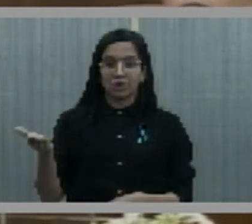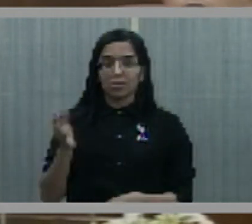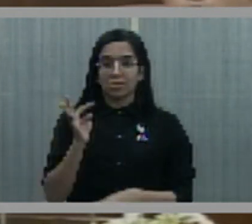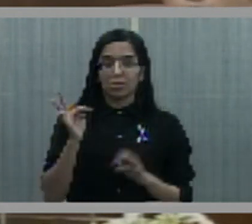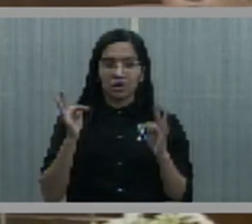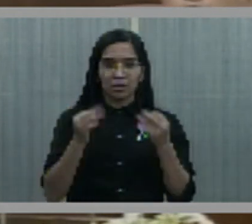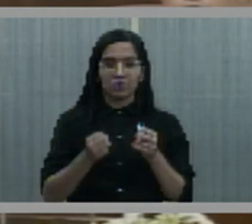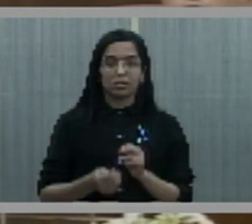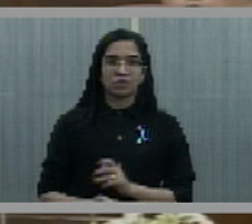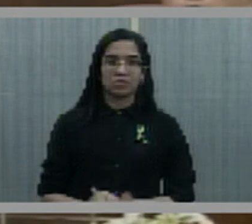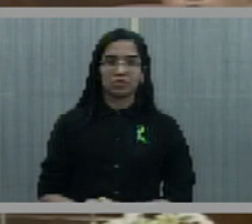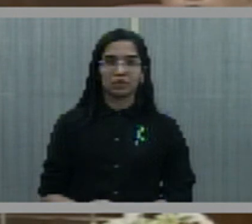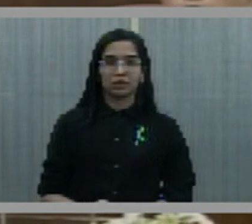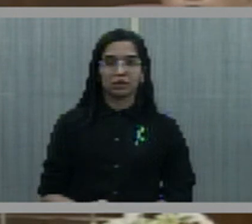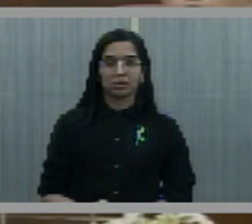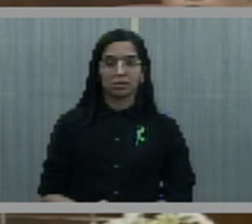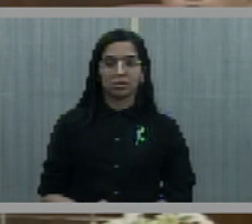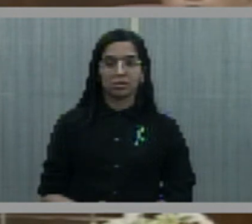Cristalândia.